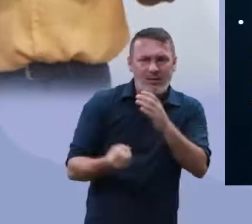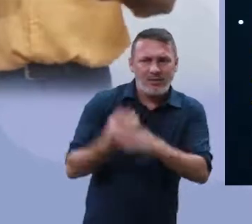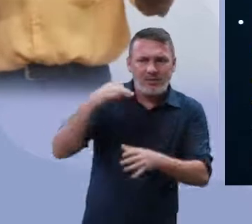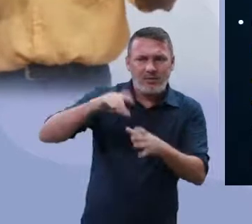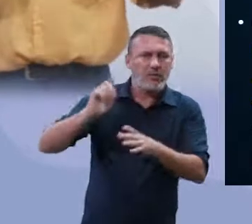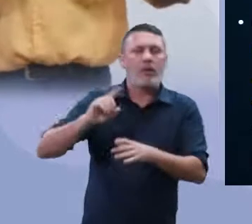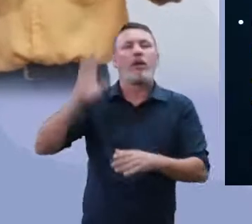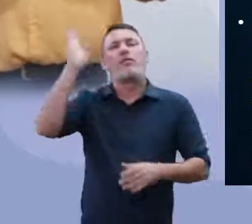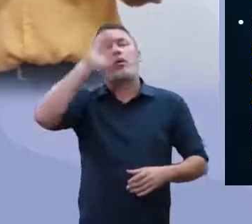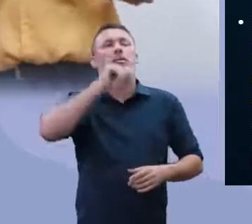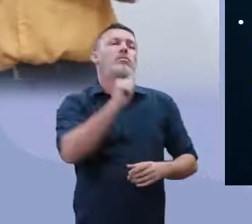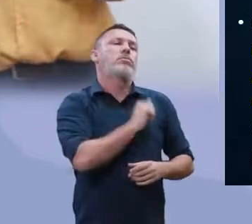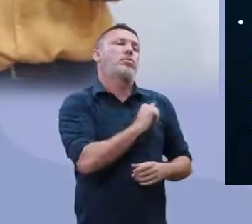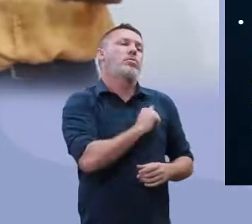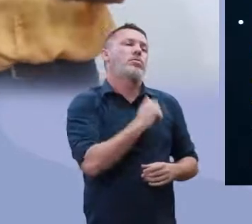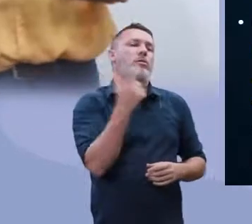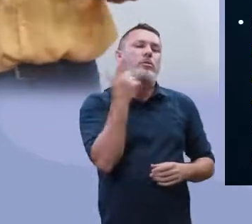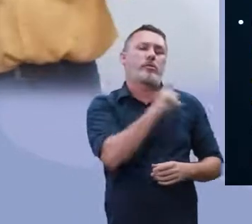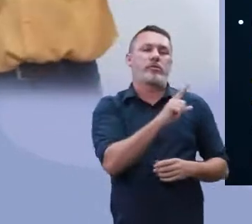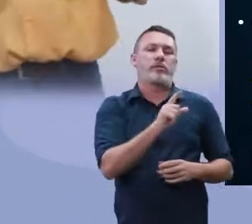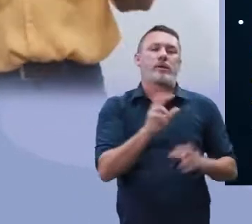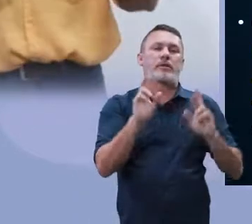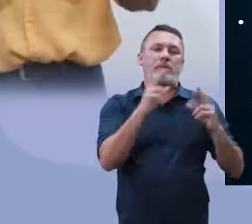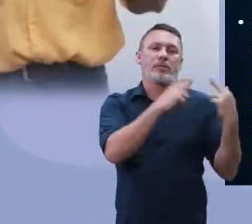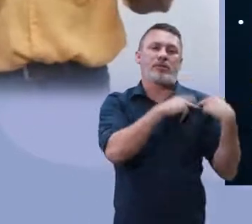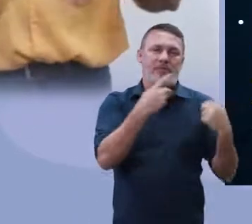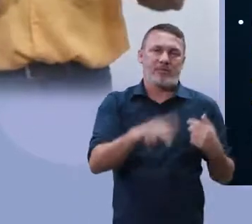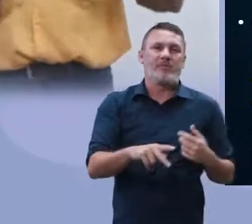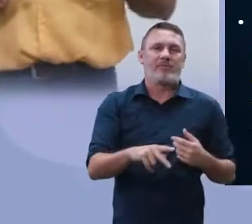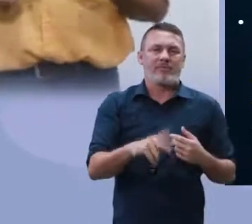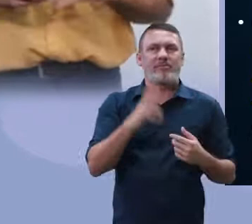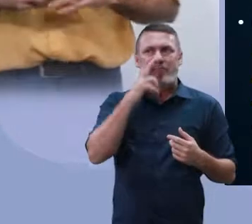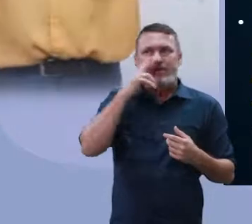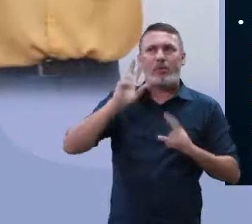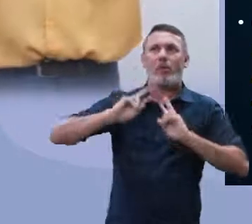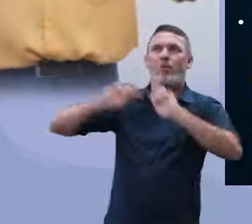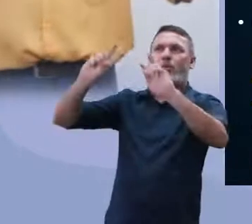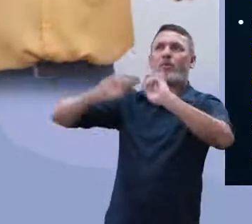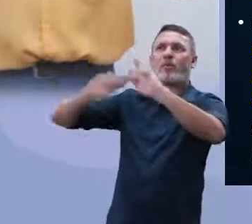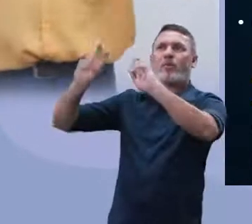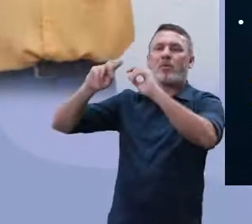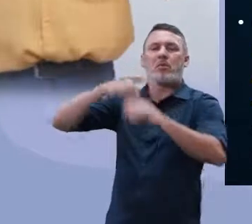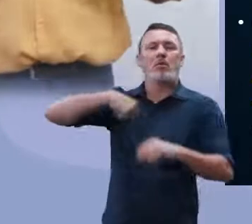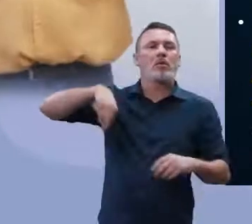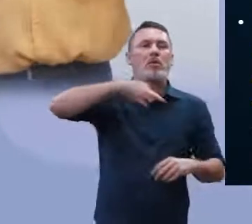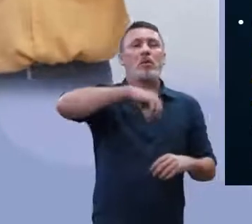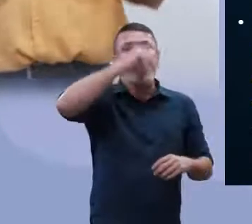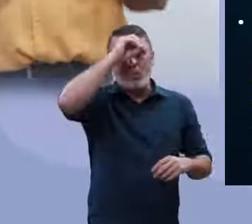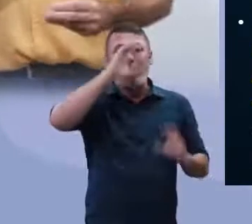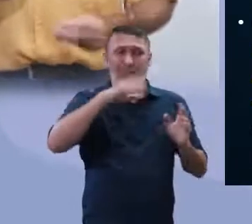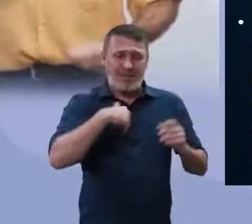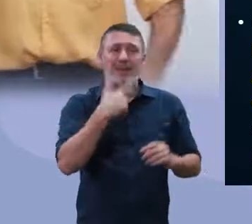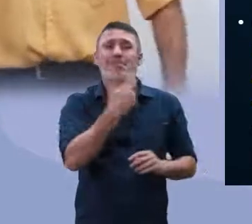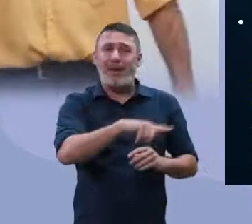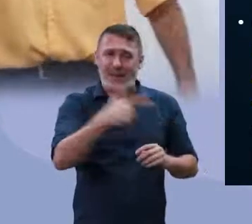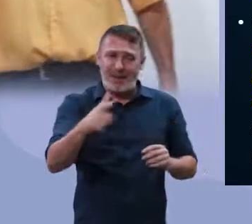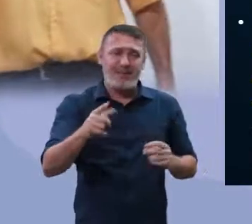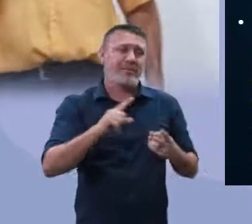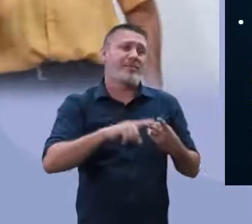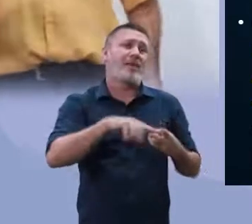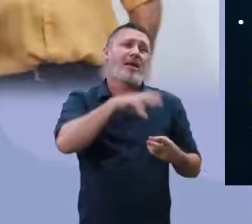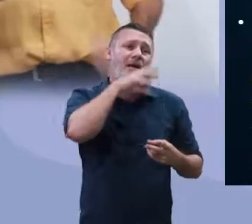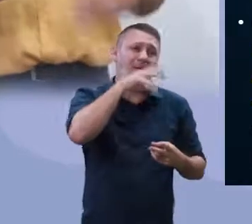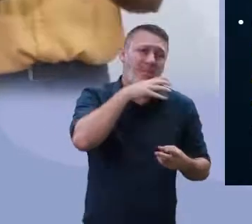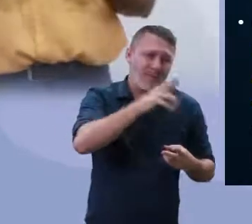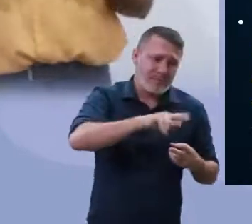aí, assim sendo, o Brasil conseguiu quebrar essa patente. Só que nós temos uma grande infinidade de recursos animais e